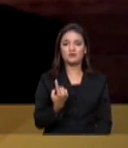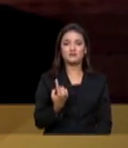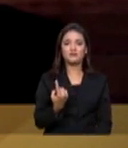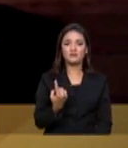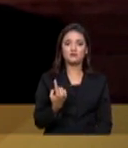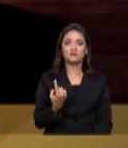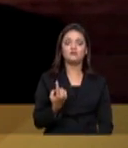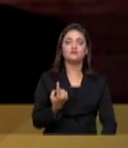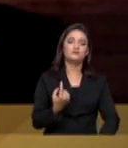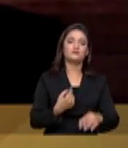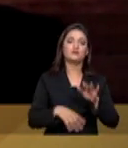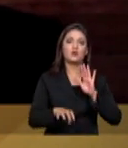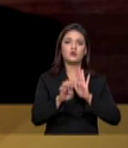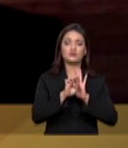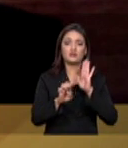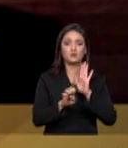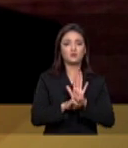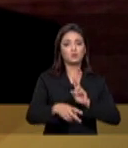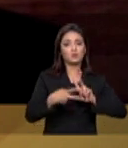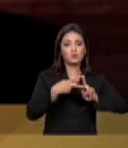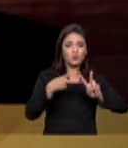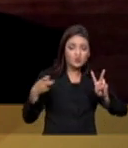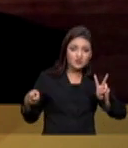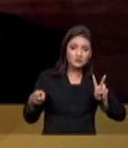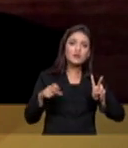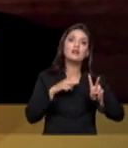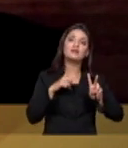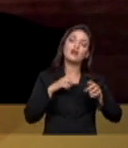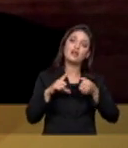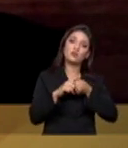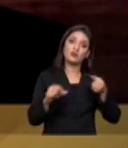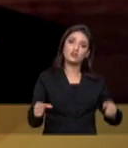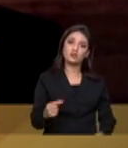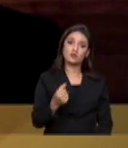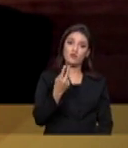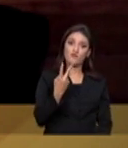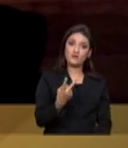conhecida como estatuto do hino de Poções